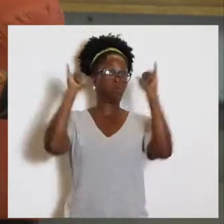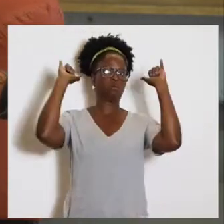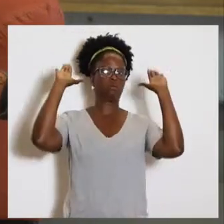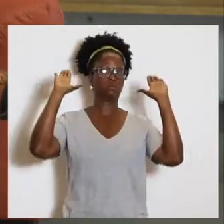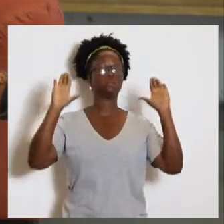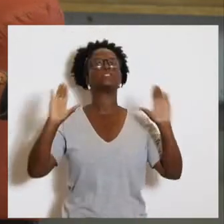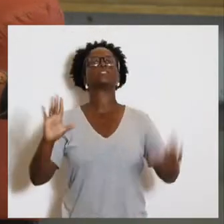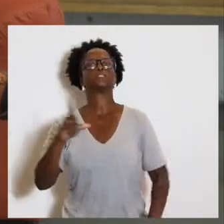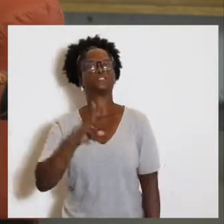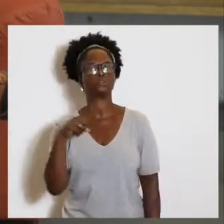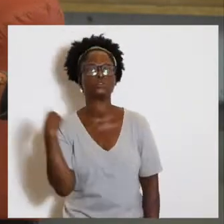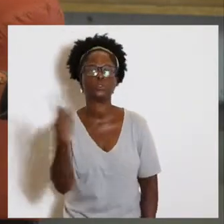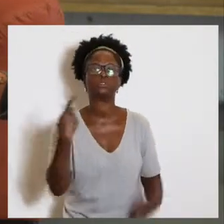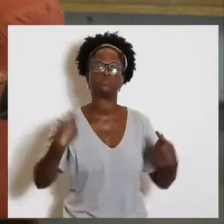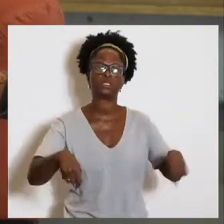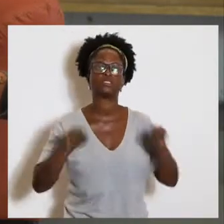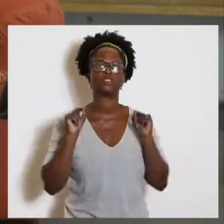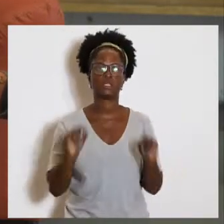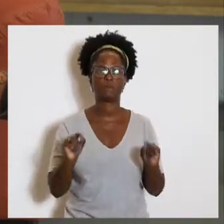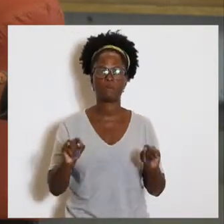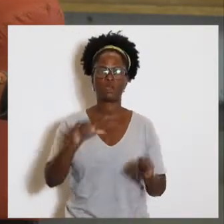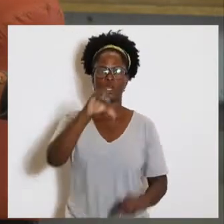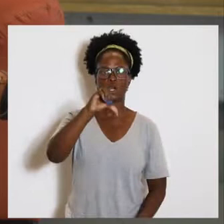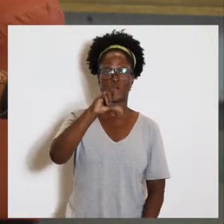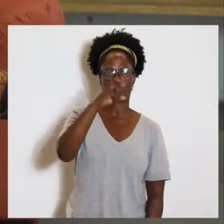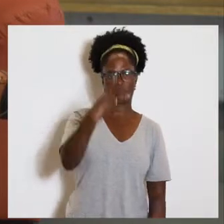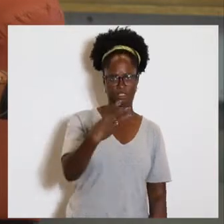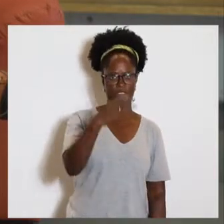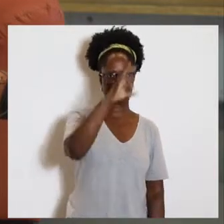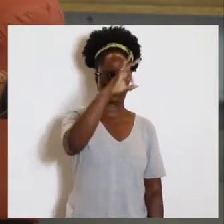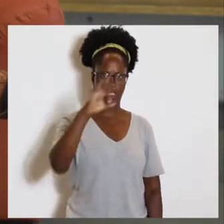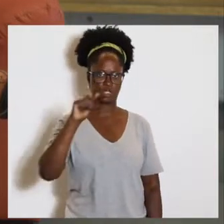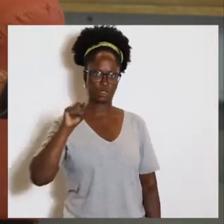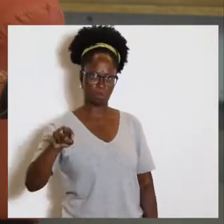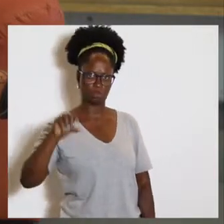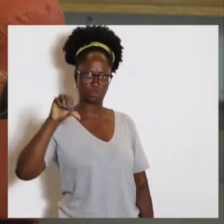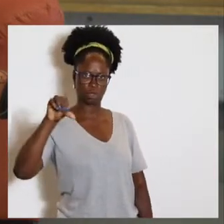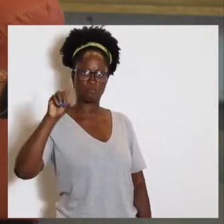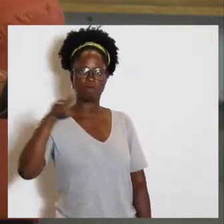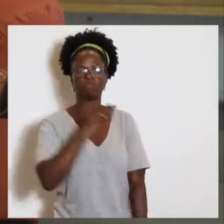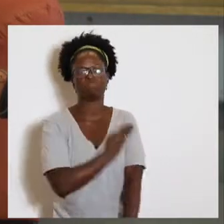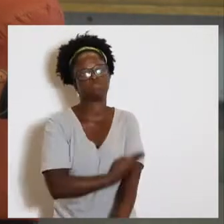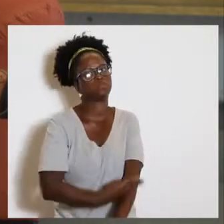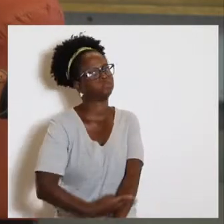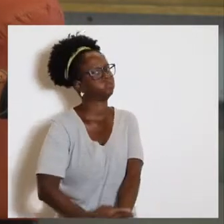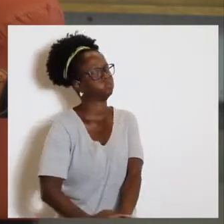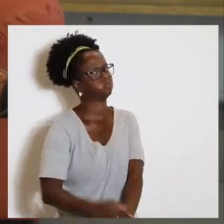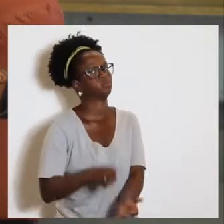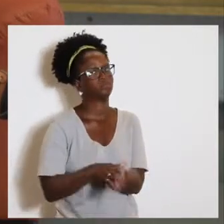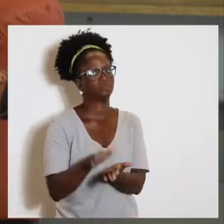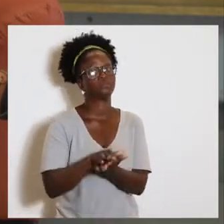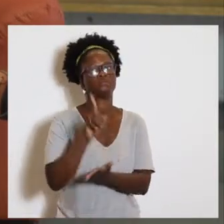nós temos que 93 quando 9% os autores são brancos